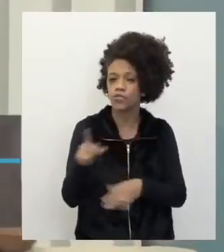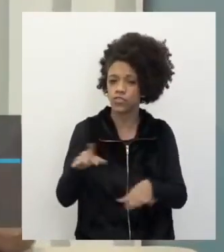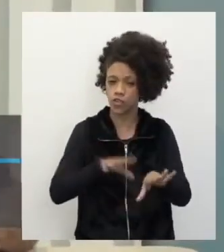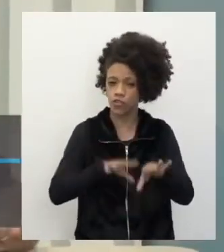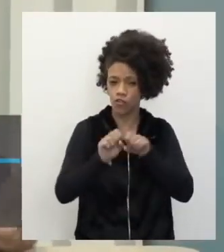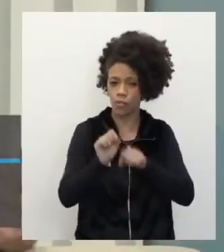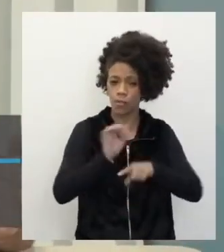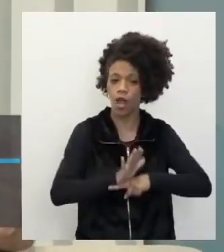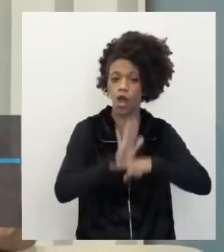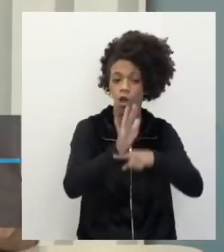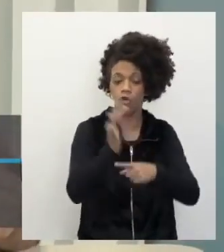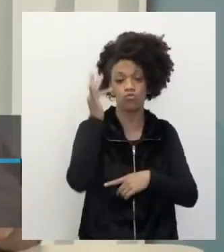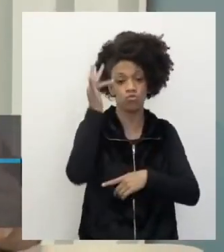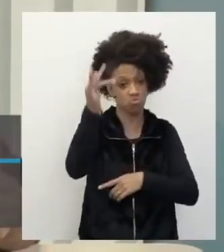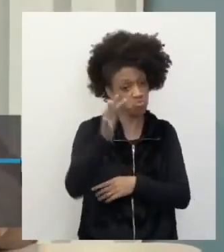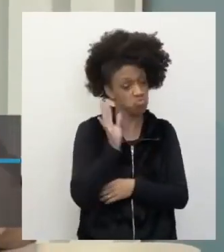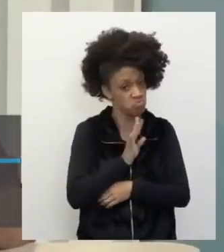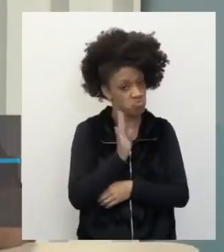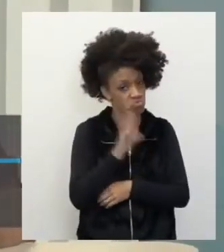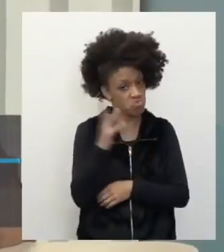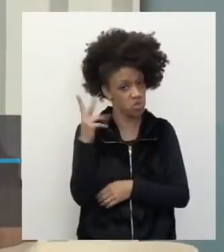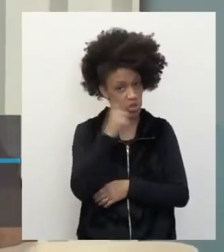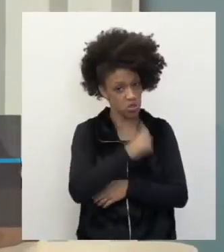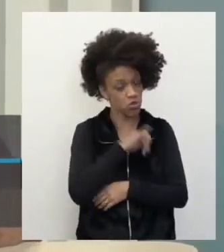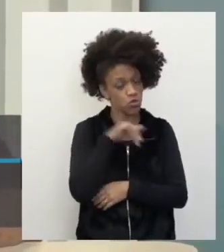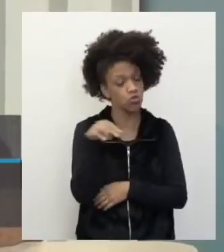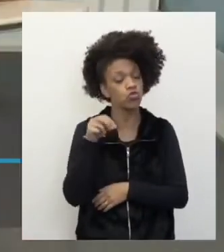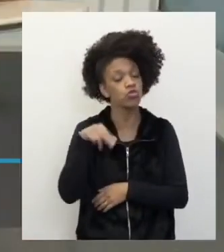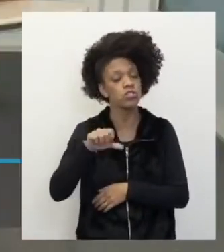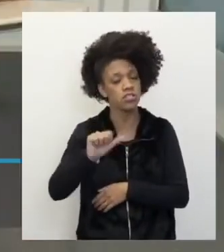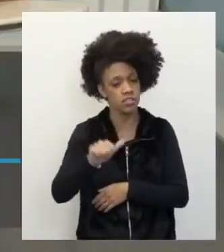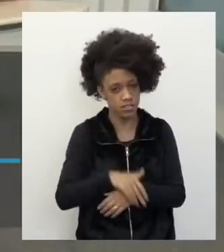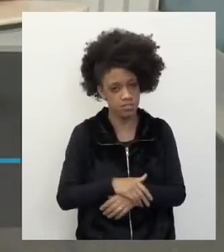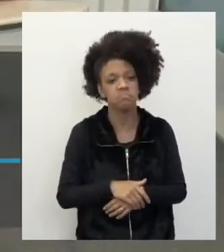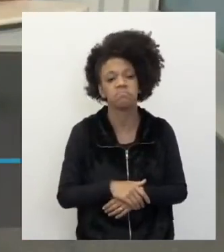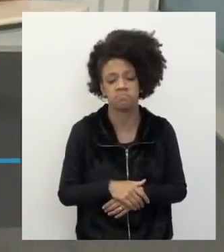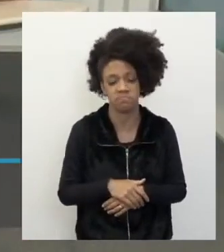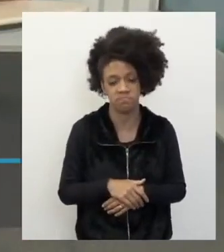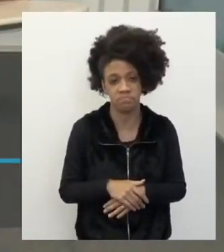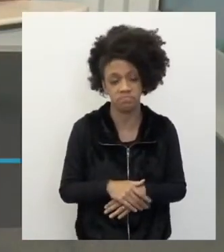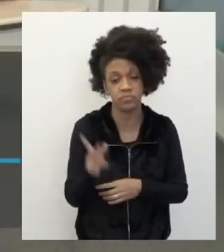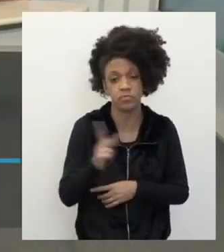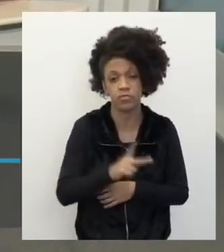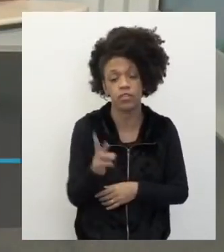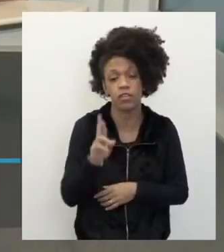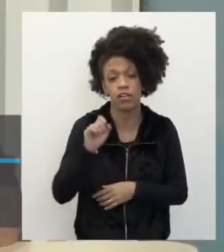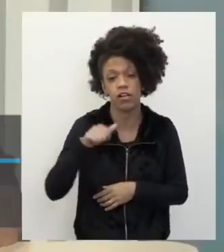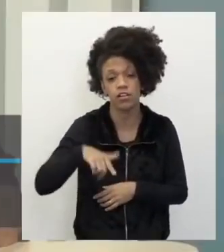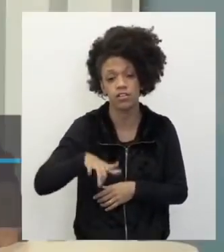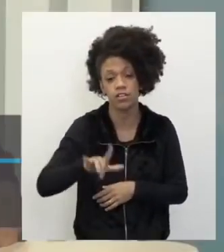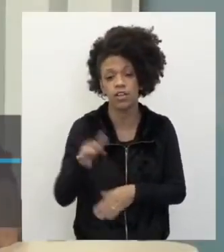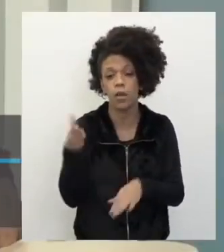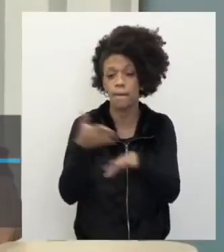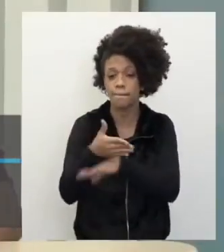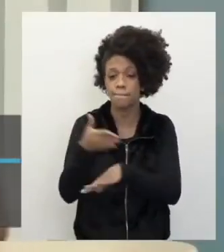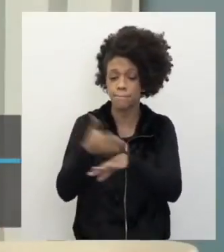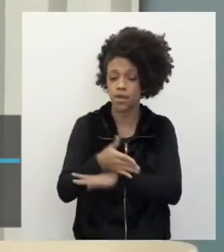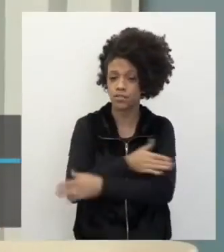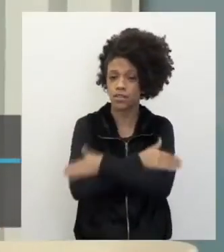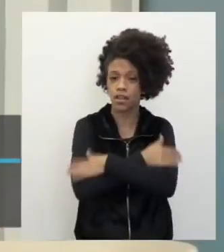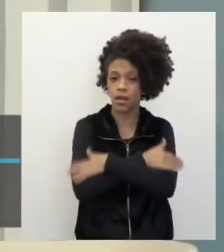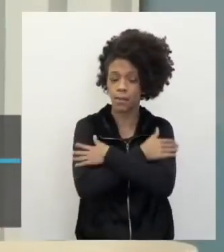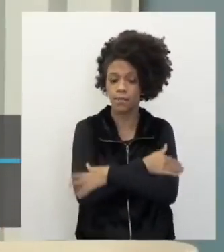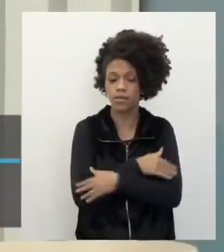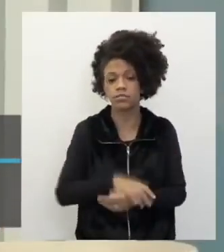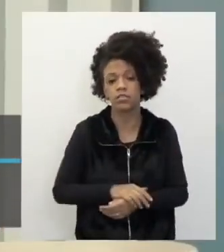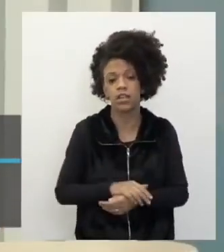outros futuros. Né? Olha, que lindo. É o que diz o Jonatas. Muito bem, muito bem. Olha, a professora Raquel participa também. Professora Raquel, um grande abraço. Ela diz,